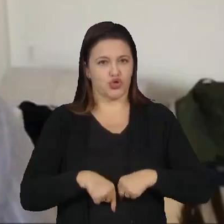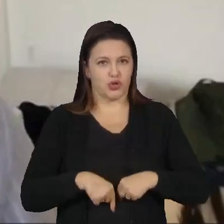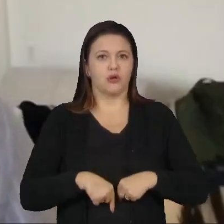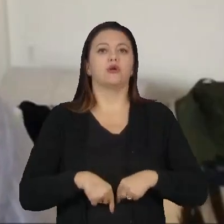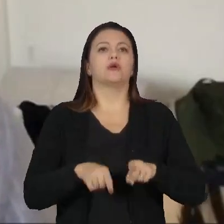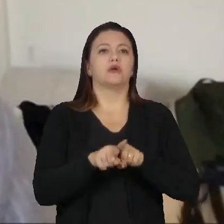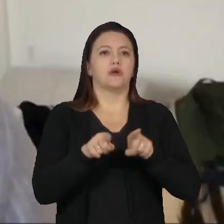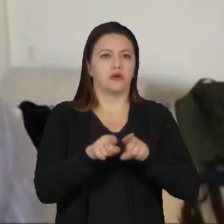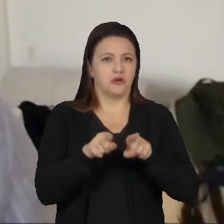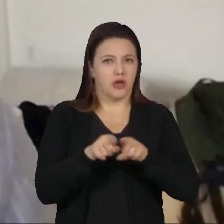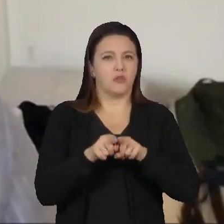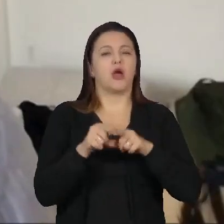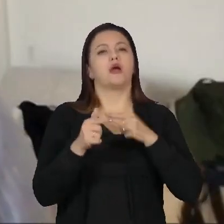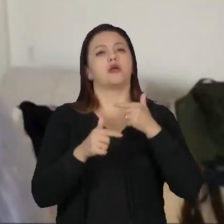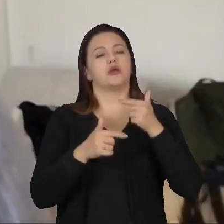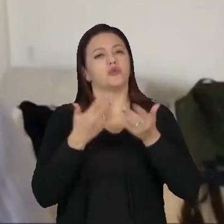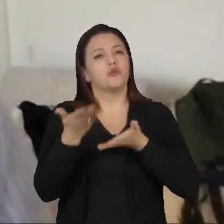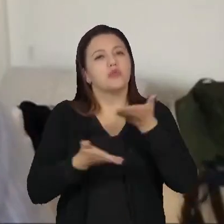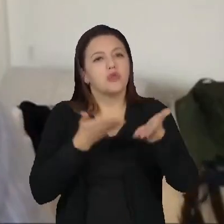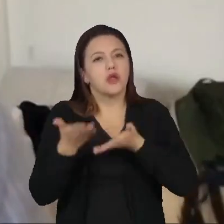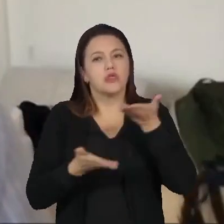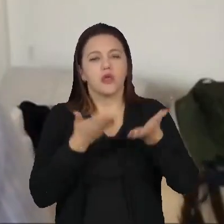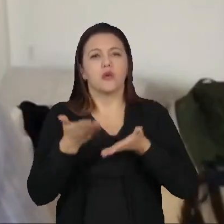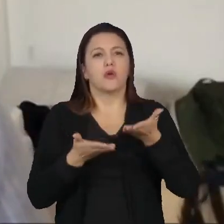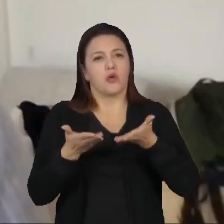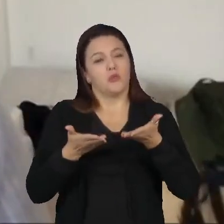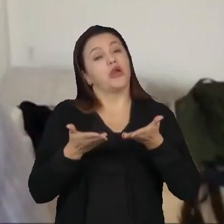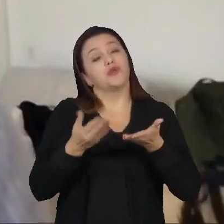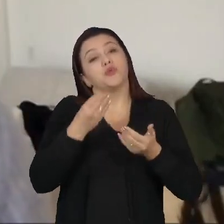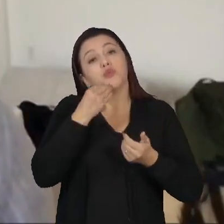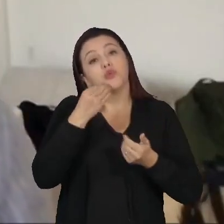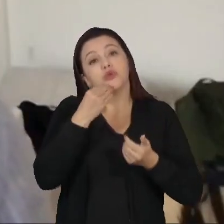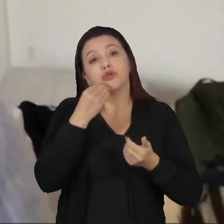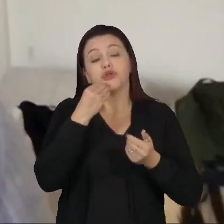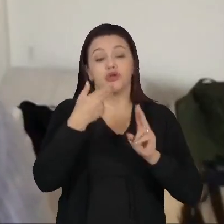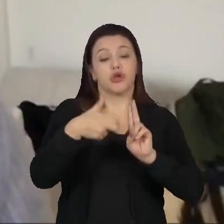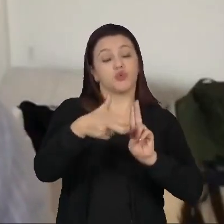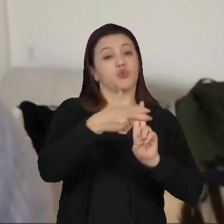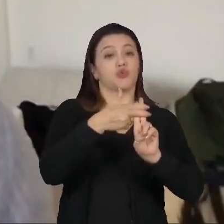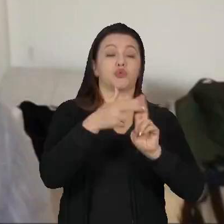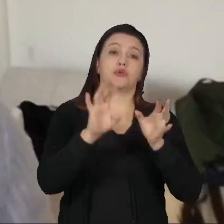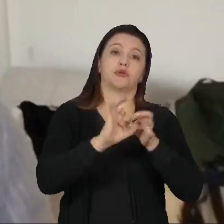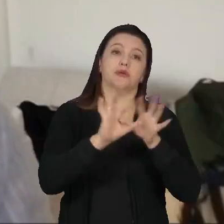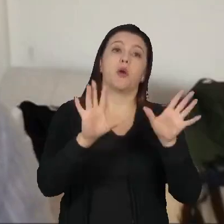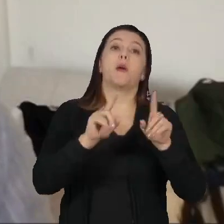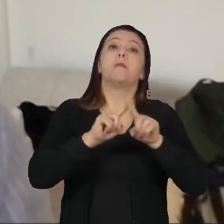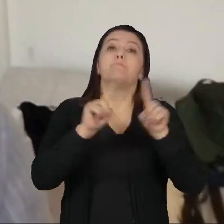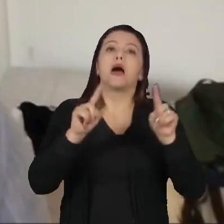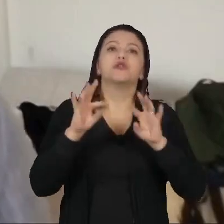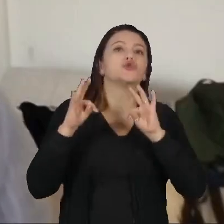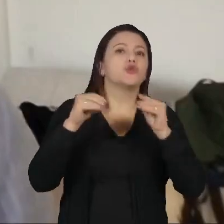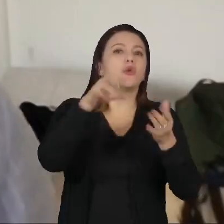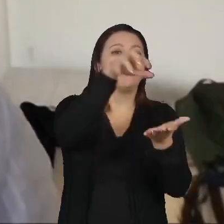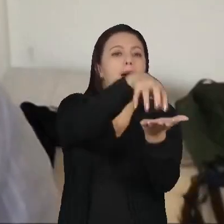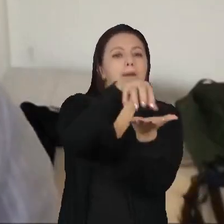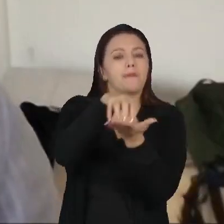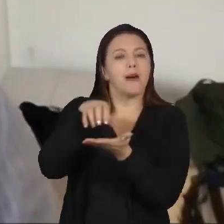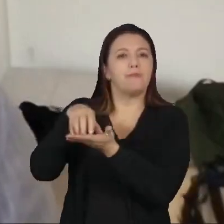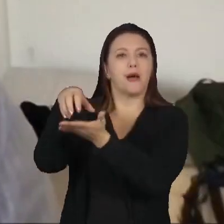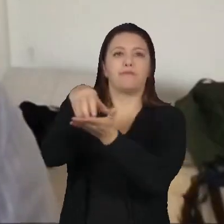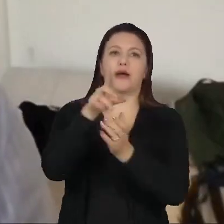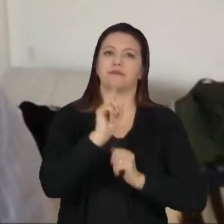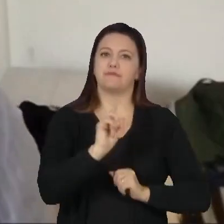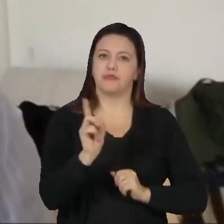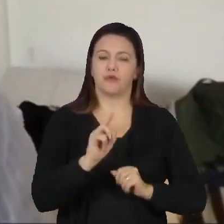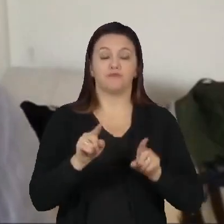As terapias intravesicais, elas deveriam estar disponíveis no SUS. A gente sabe que nem em todo lugar elas estão.